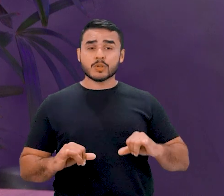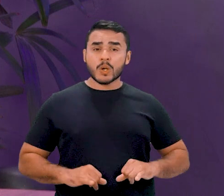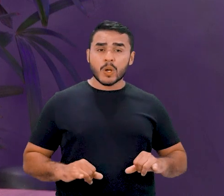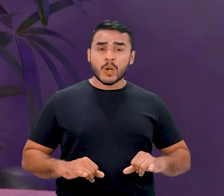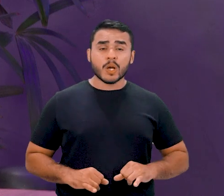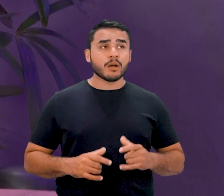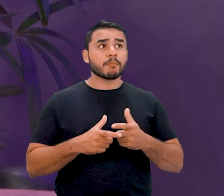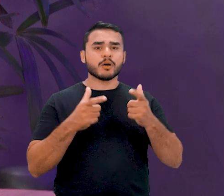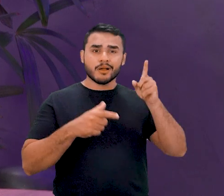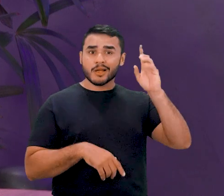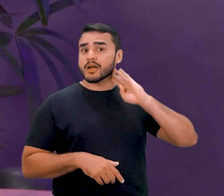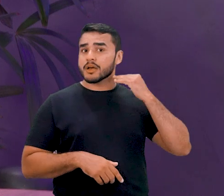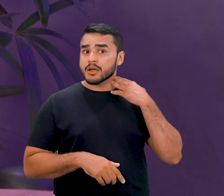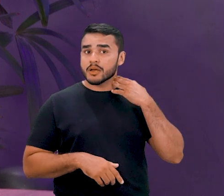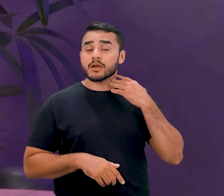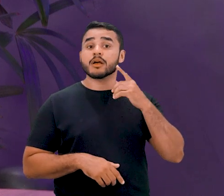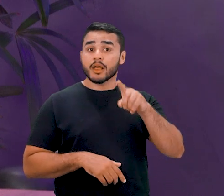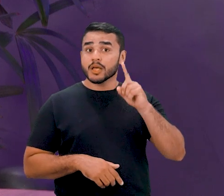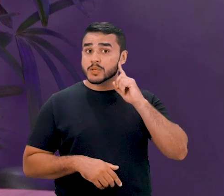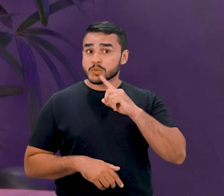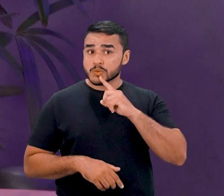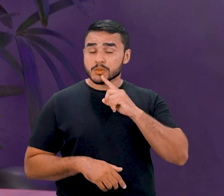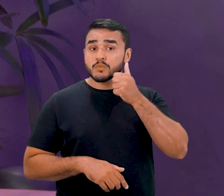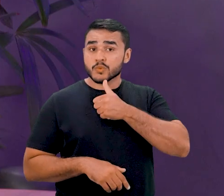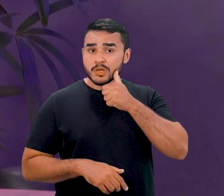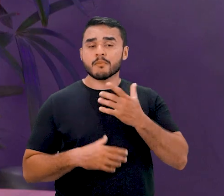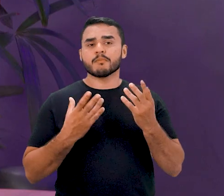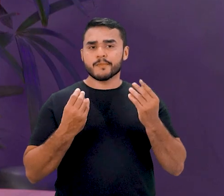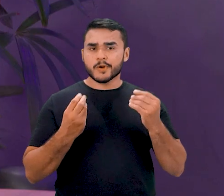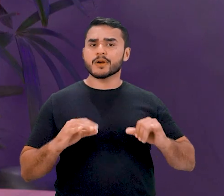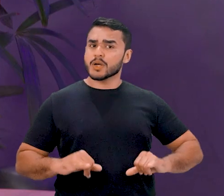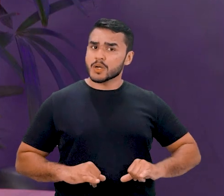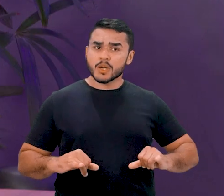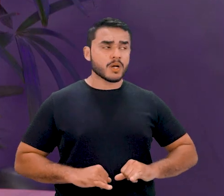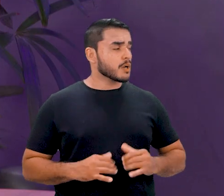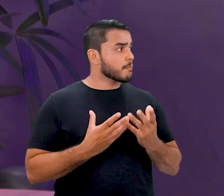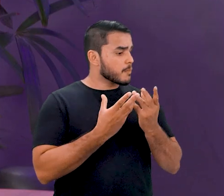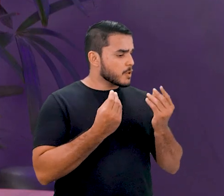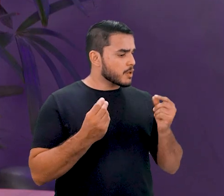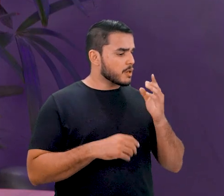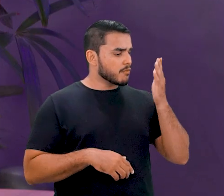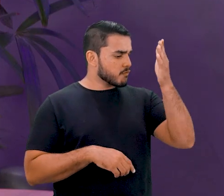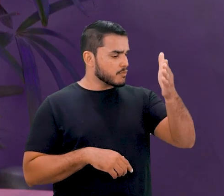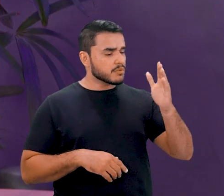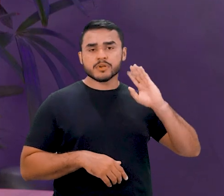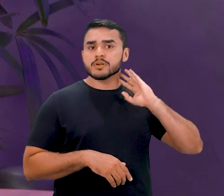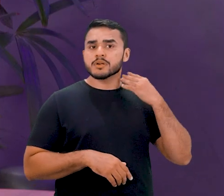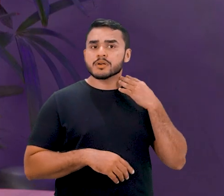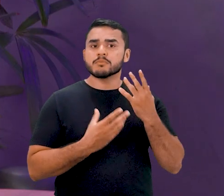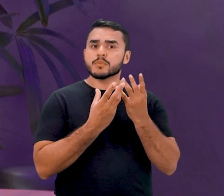for na delegacia da mulher, a comunidade surda, as mulheres surdas, elas estão em peso, assim. É